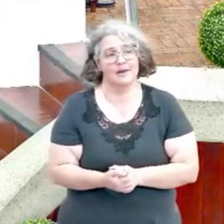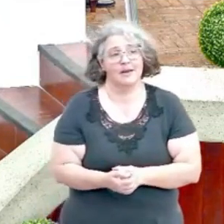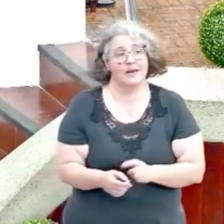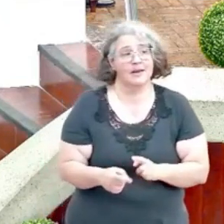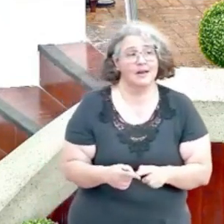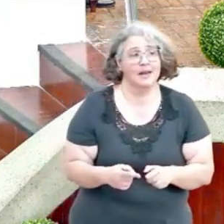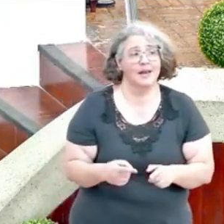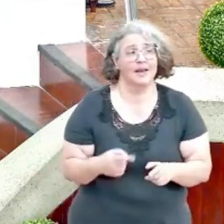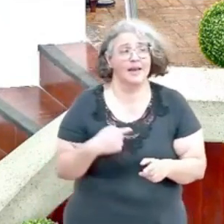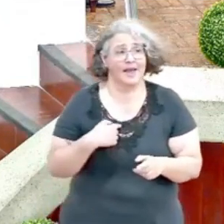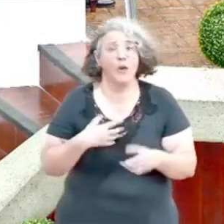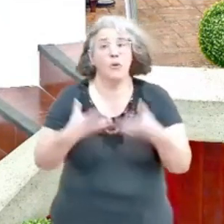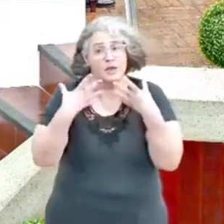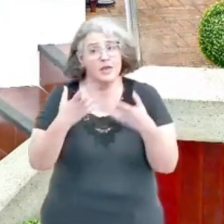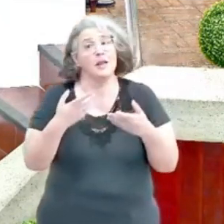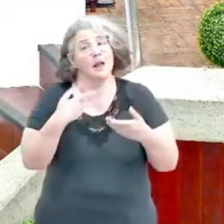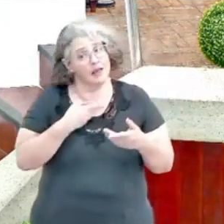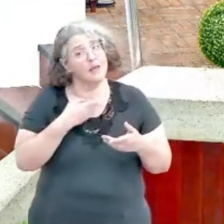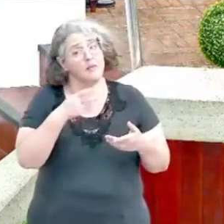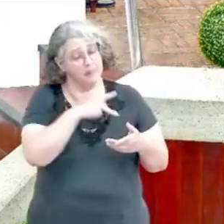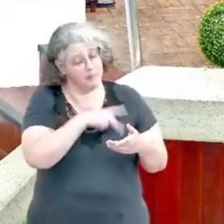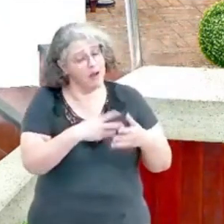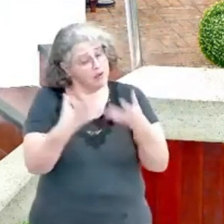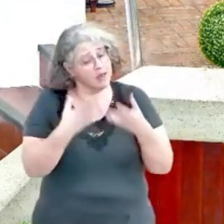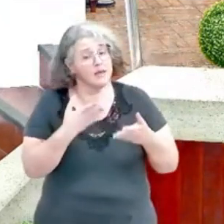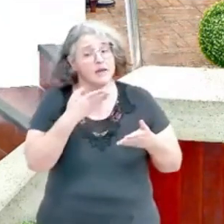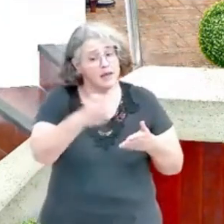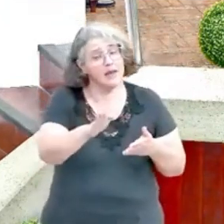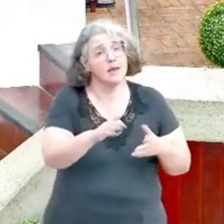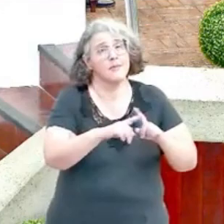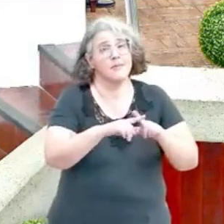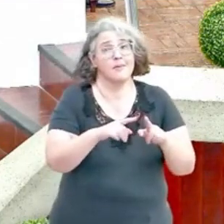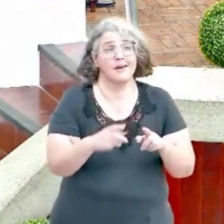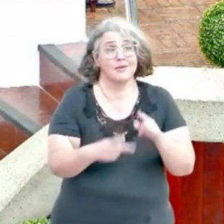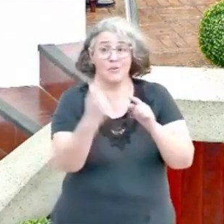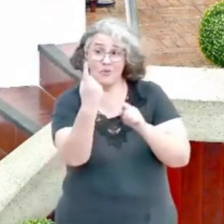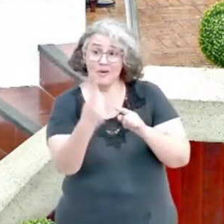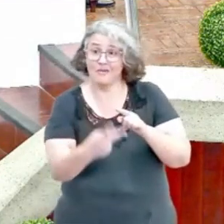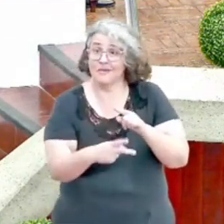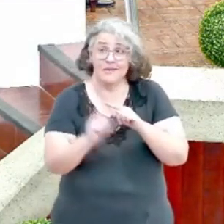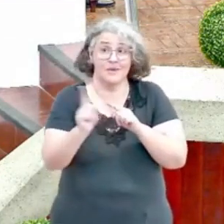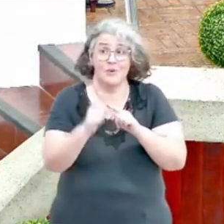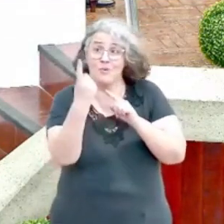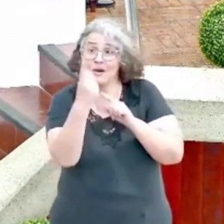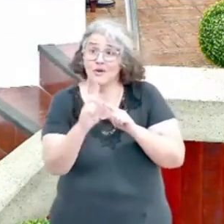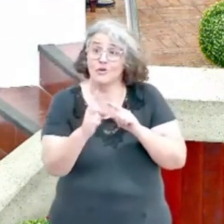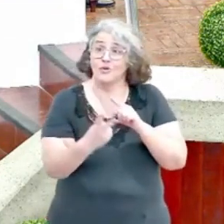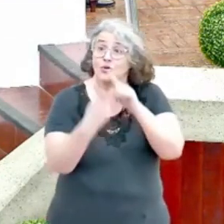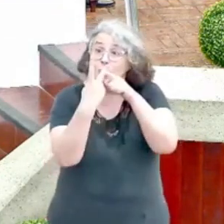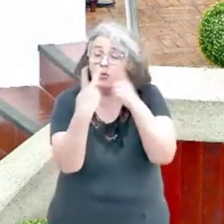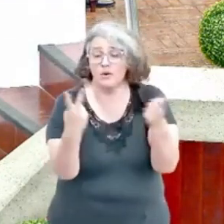até vós, pelo menos eu, Paulo, não somente uma vez, mas duas. Contudo,